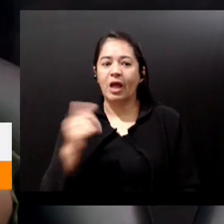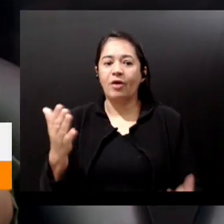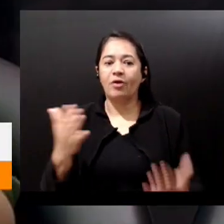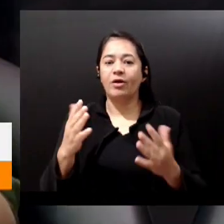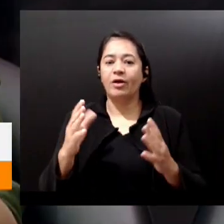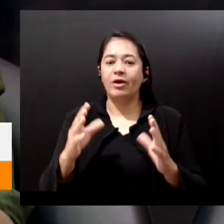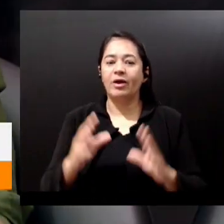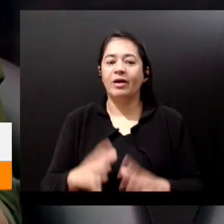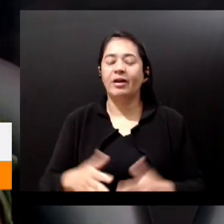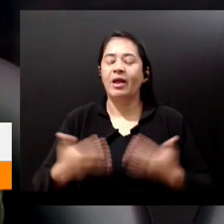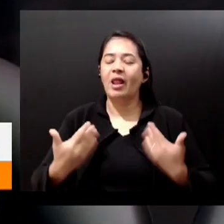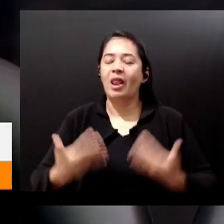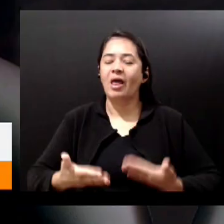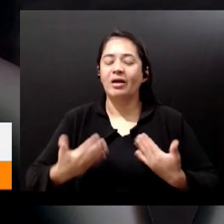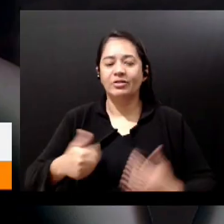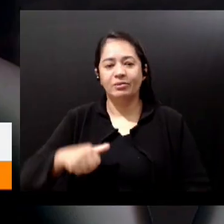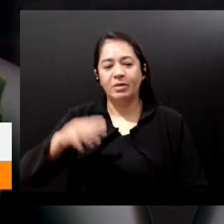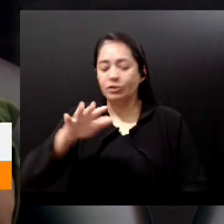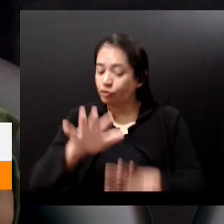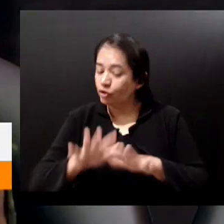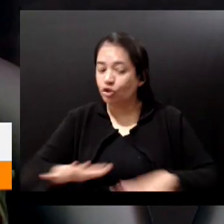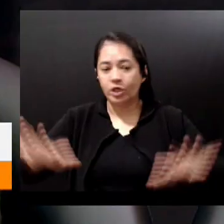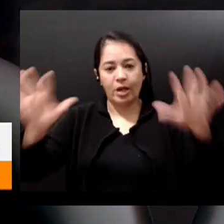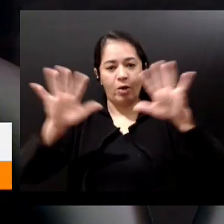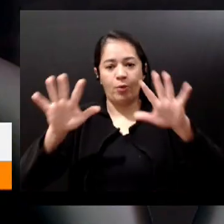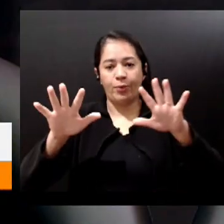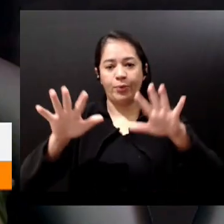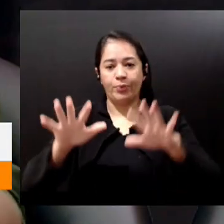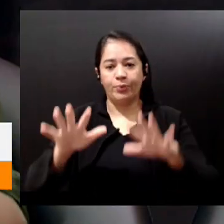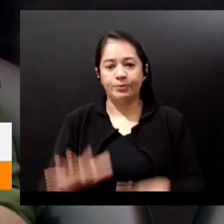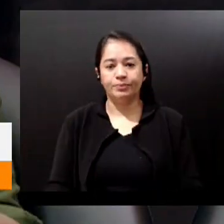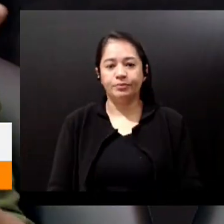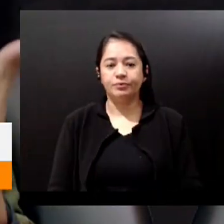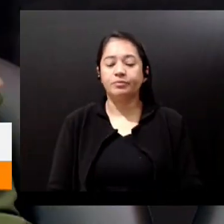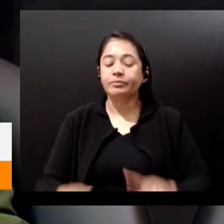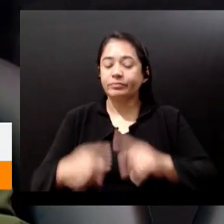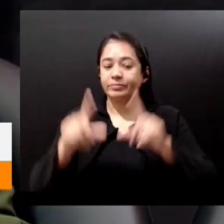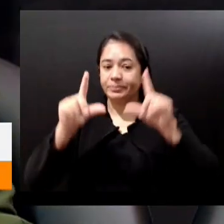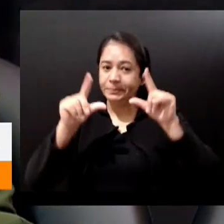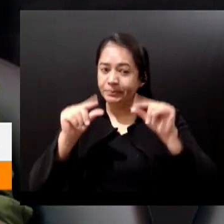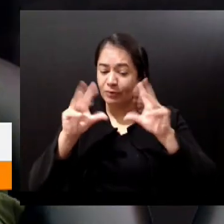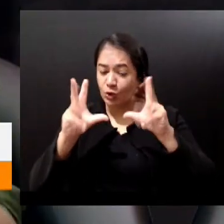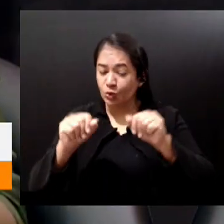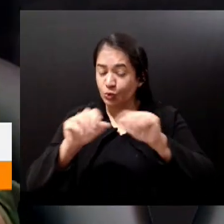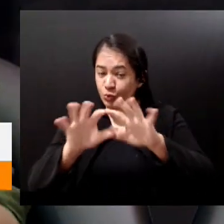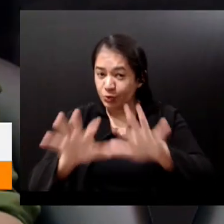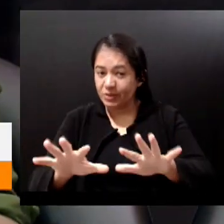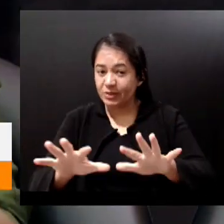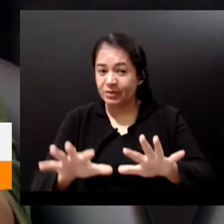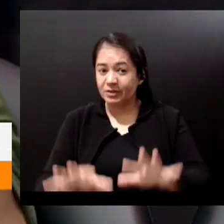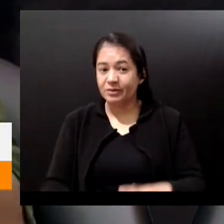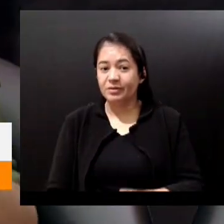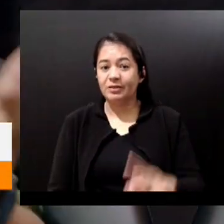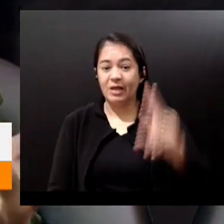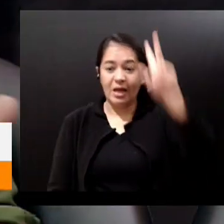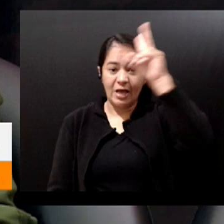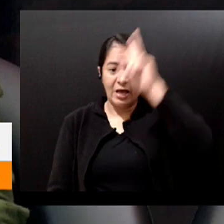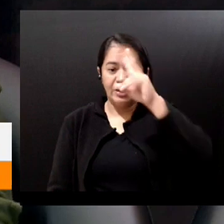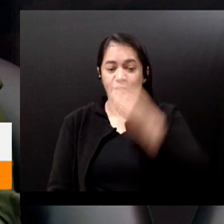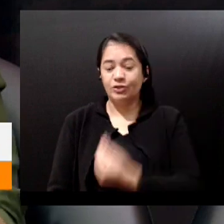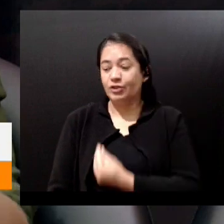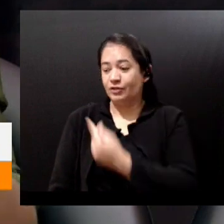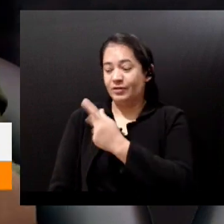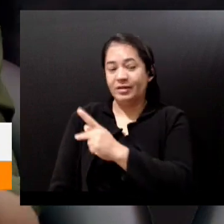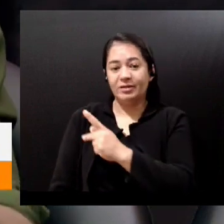maneira geral. Agora, diminuindo tudo isso, a história de vida daquele sujeito, pode ser que uma música clássica gere nele